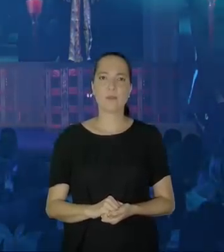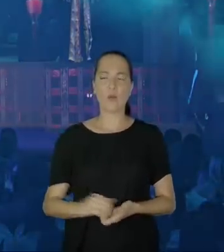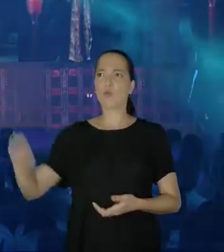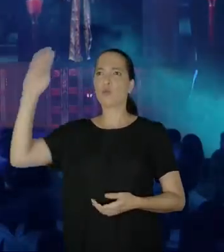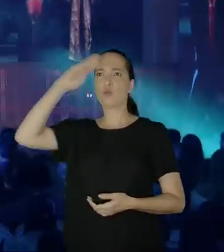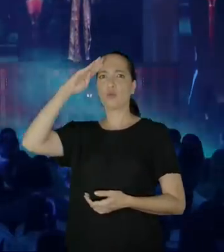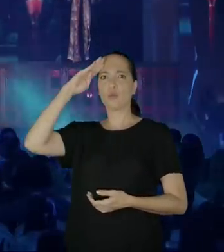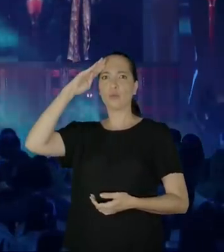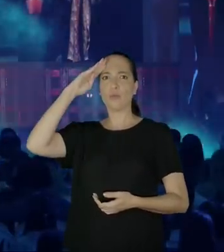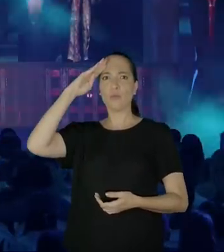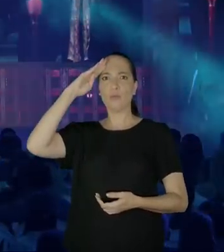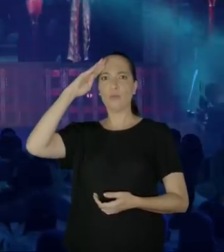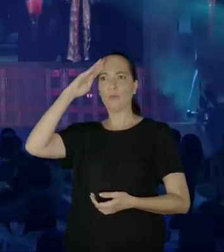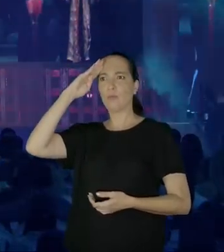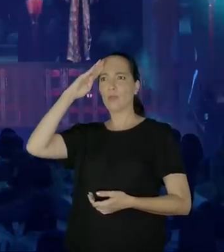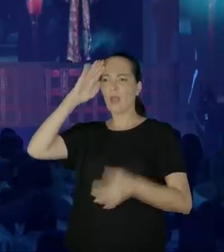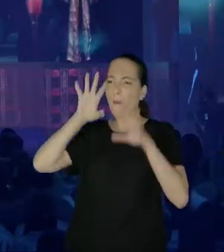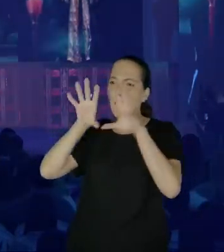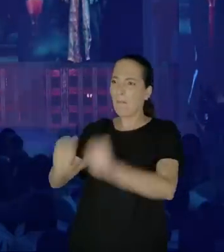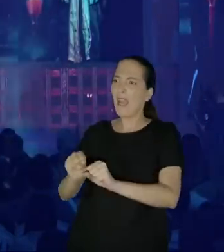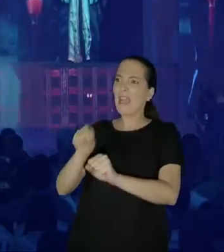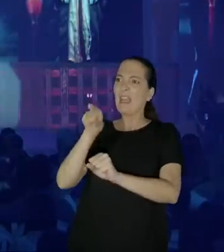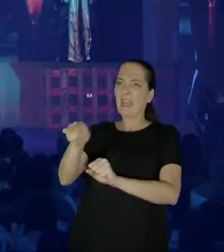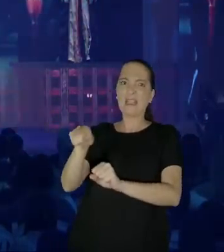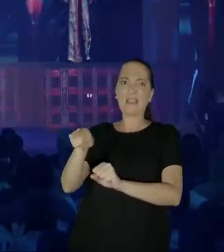soldados, prendam aquele homem.